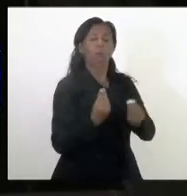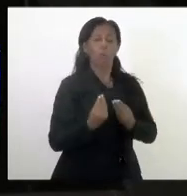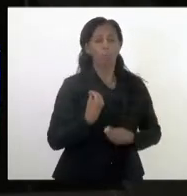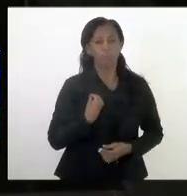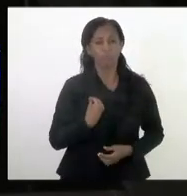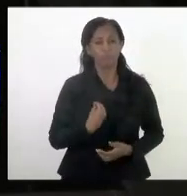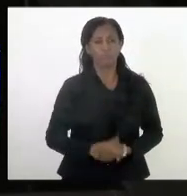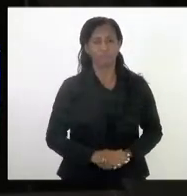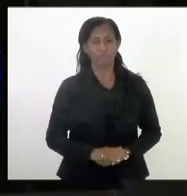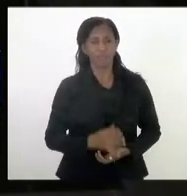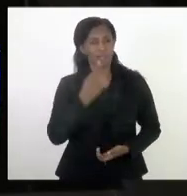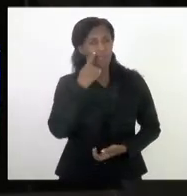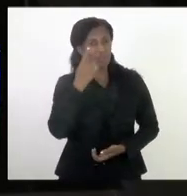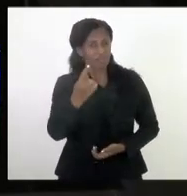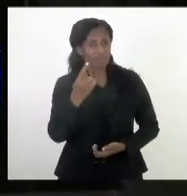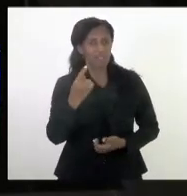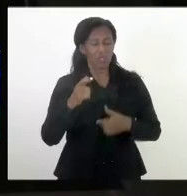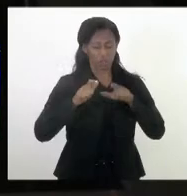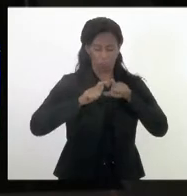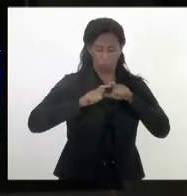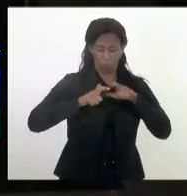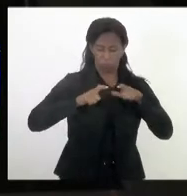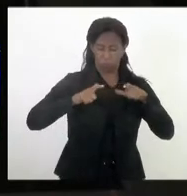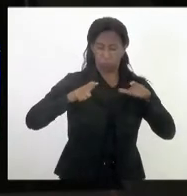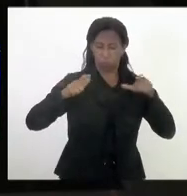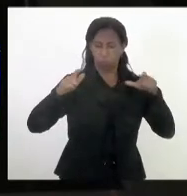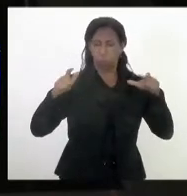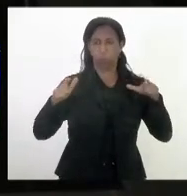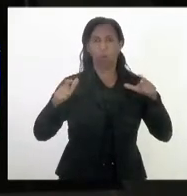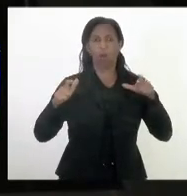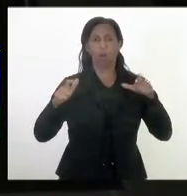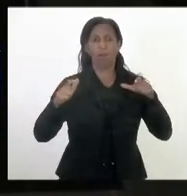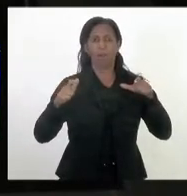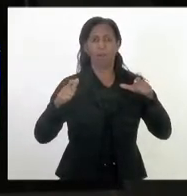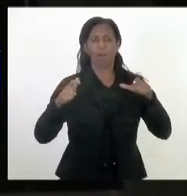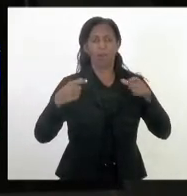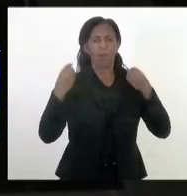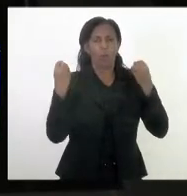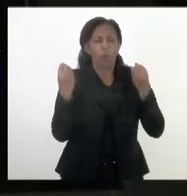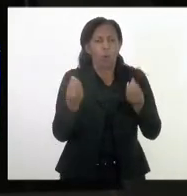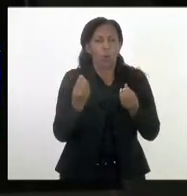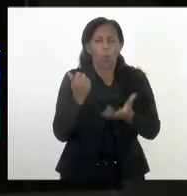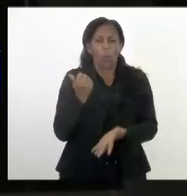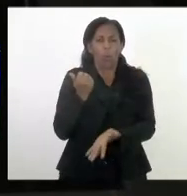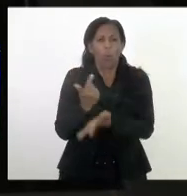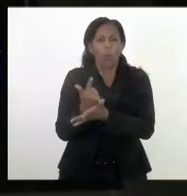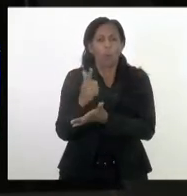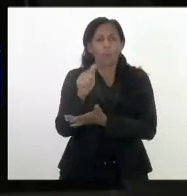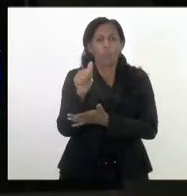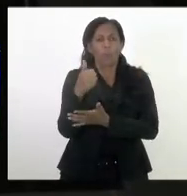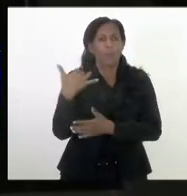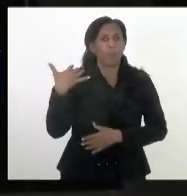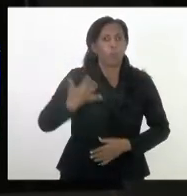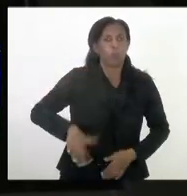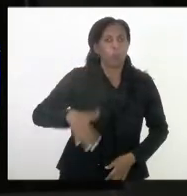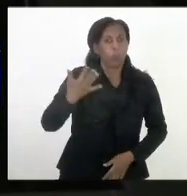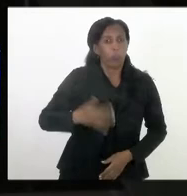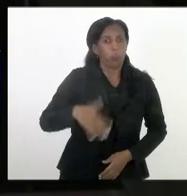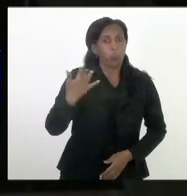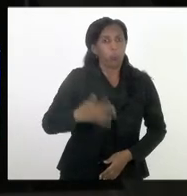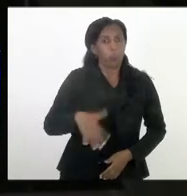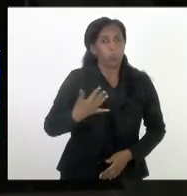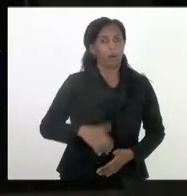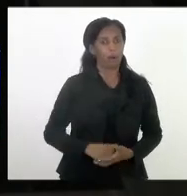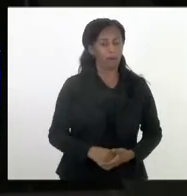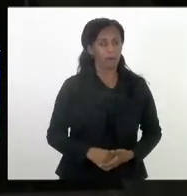visto crescentemente uma lógica de superfaturamento na compra do gás, né? As